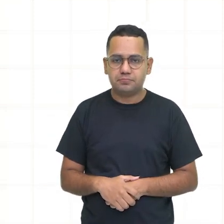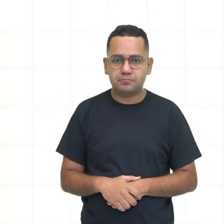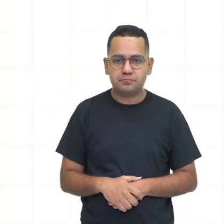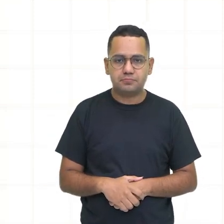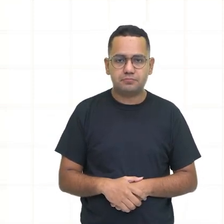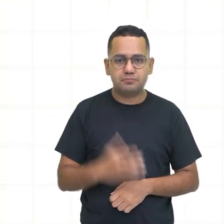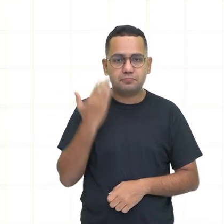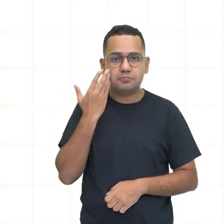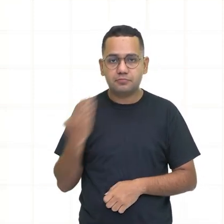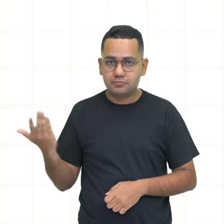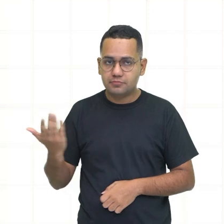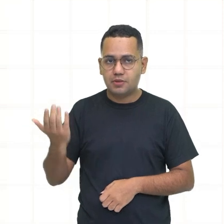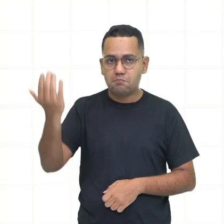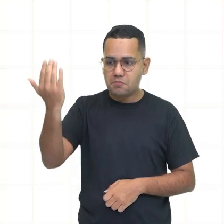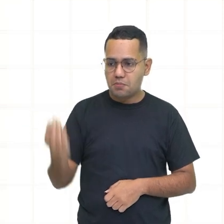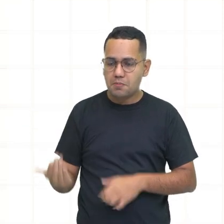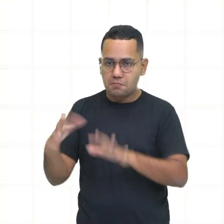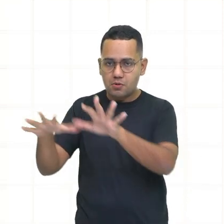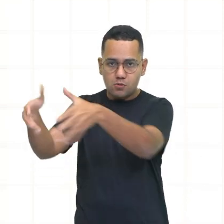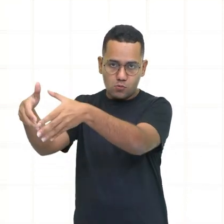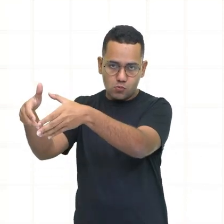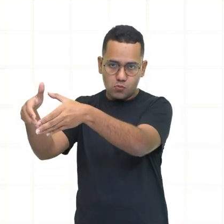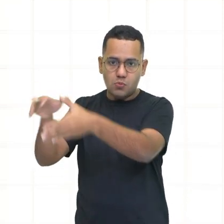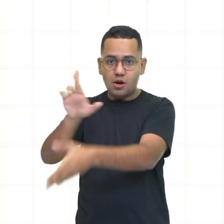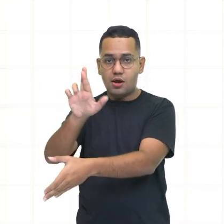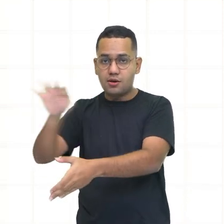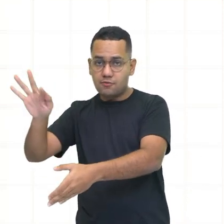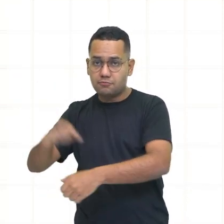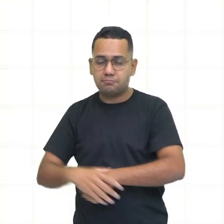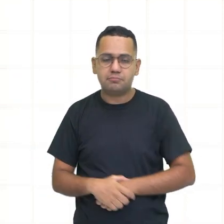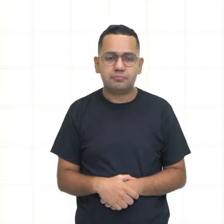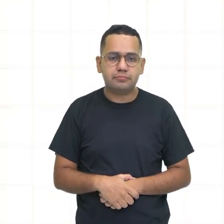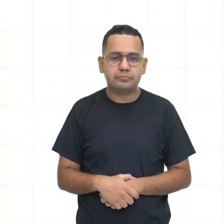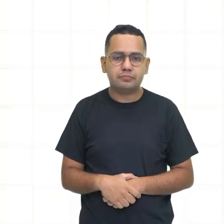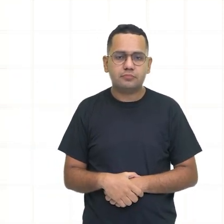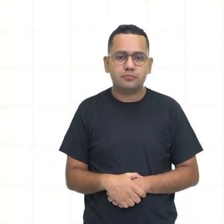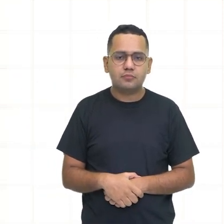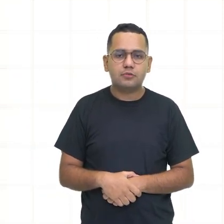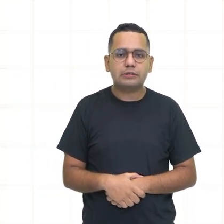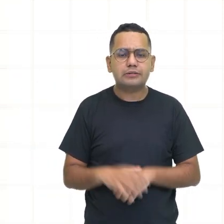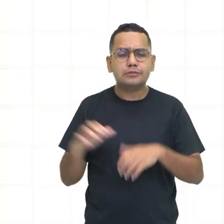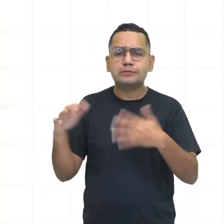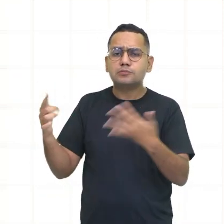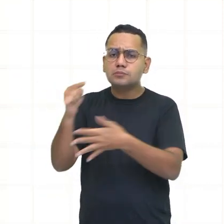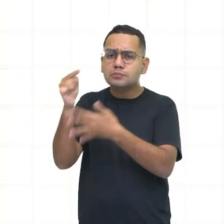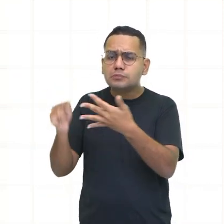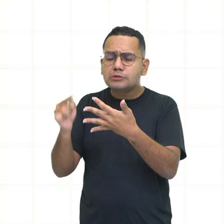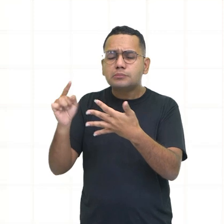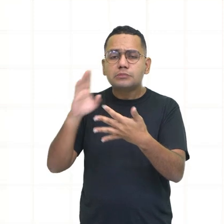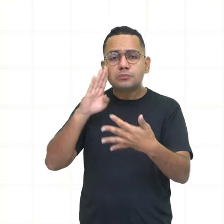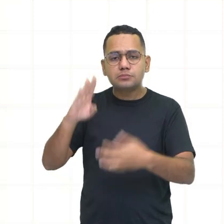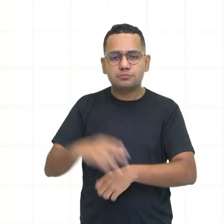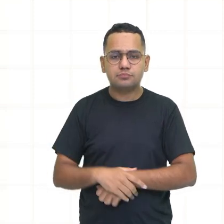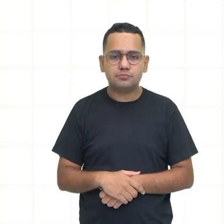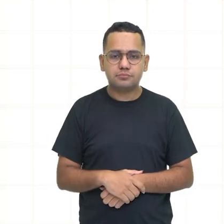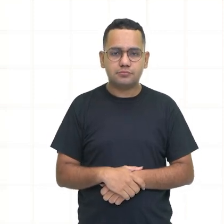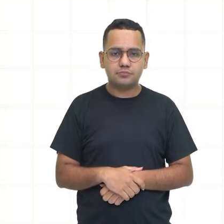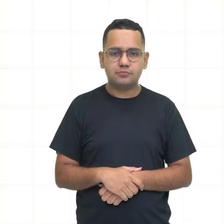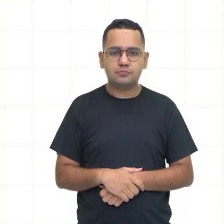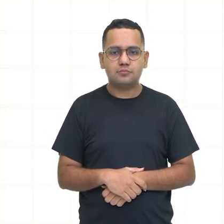Armada. Em relação à Revolução Federalista, vamos observar que os principais eventos foram o